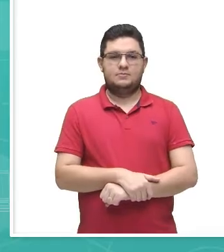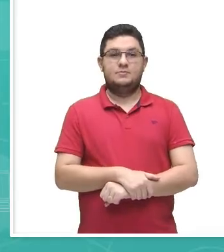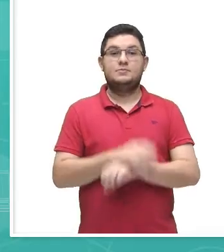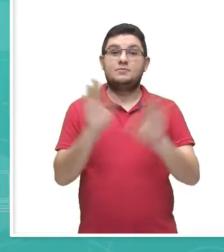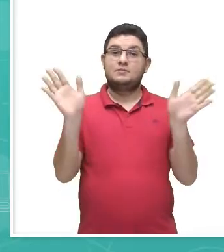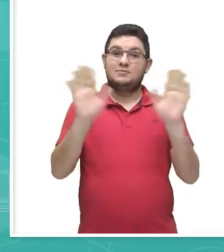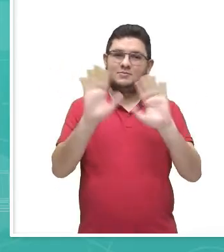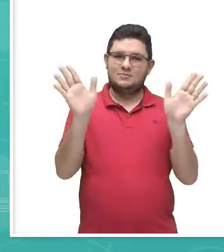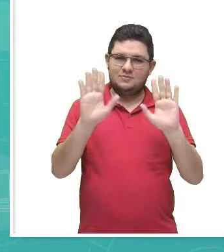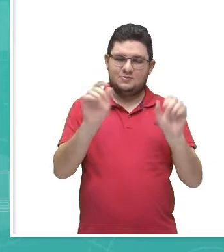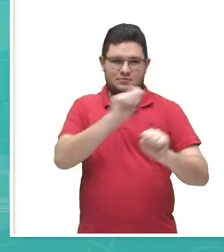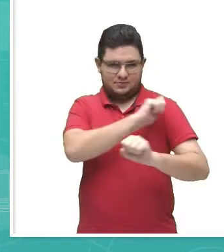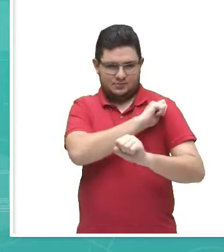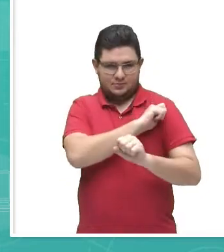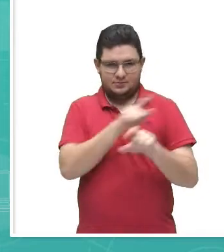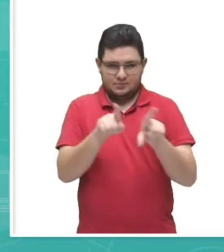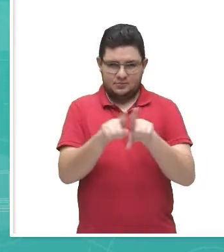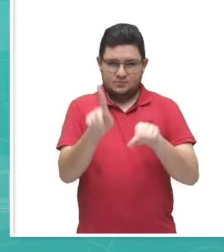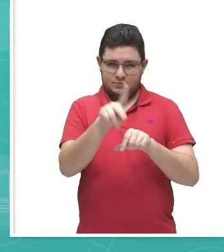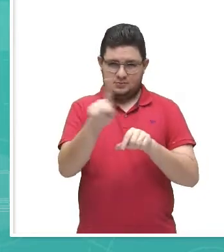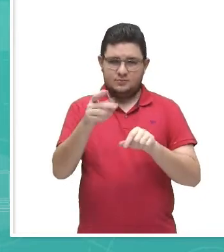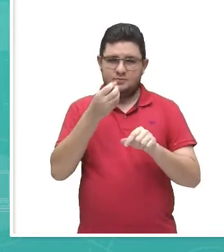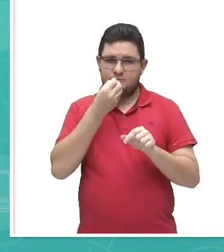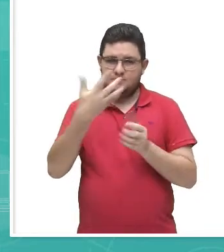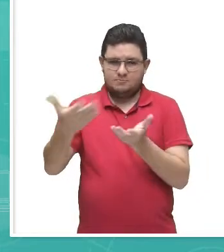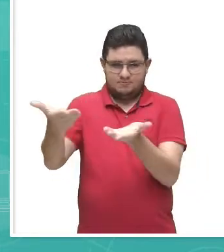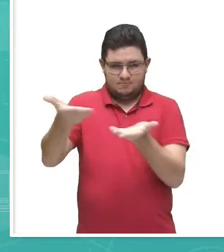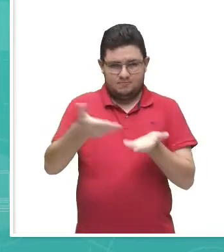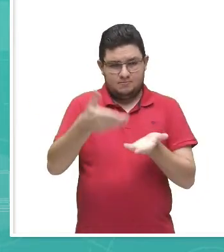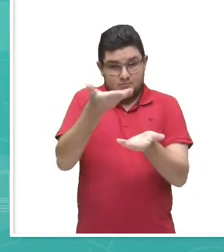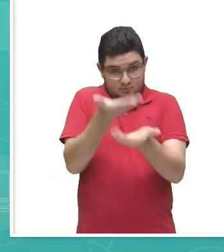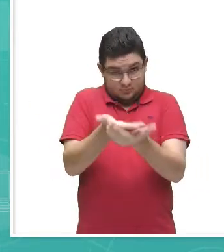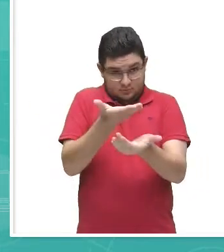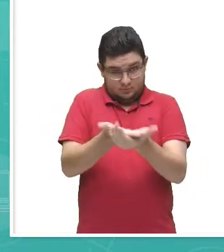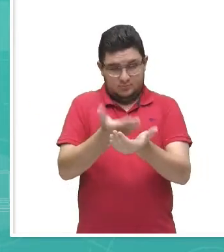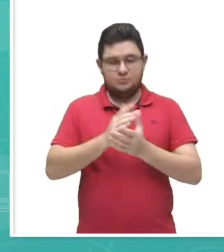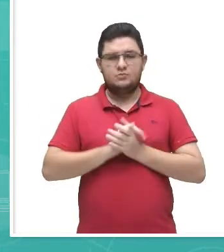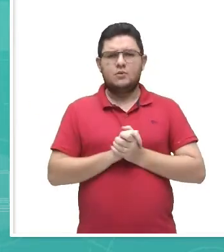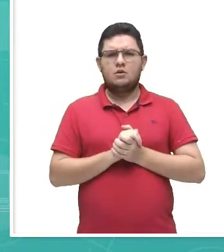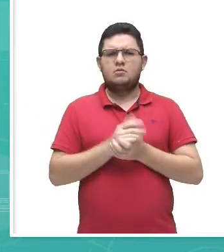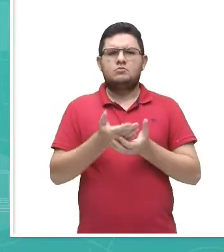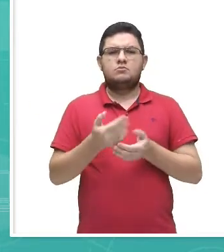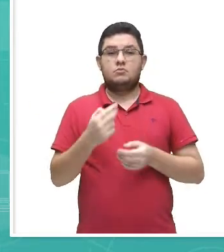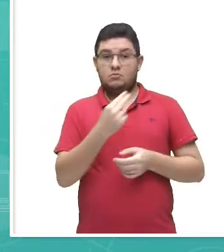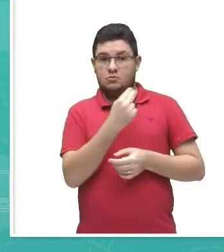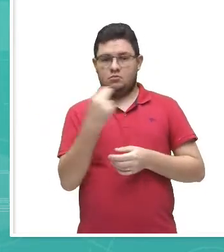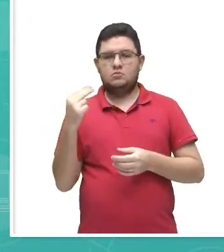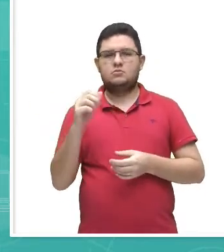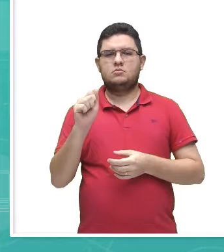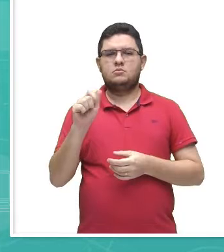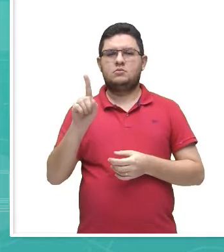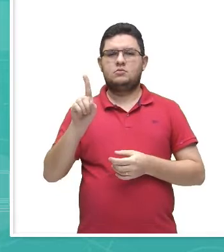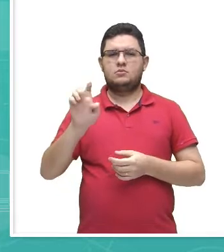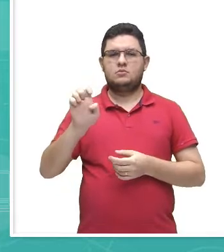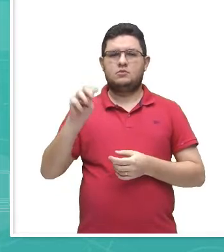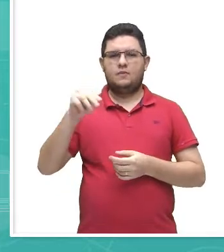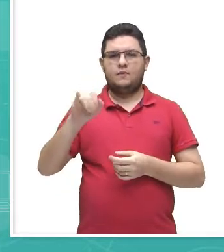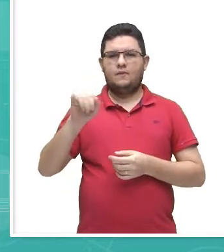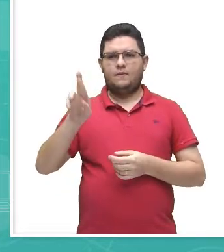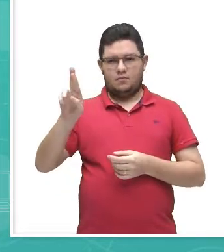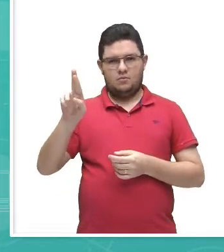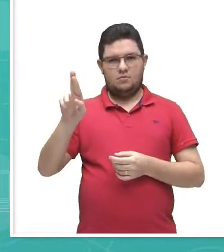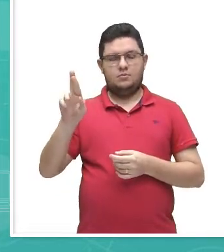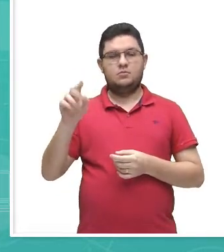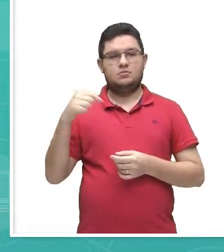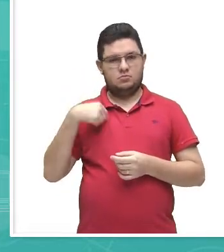hello, dear students, teachers, welcome. Bem-vindo aí à nossa aula de hoje. Hoje, então, sou o professor Ademir Ribeiro, né, para quem ainda não conhece. Hoje